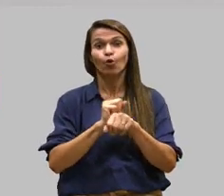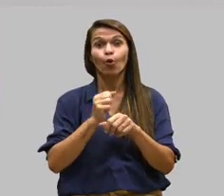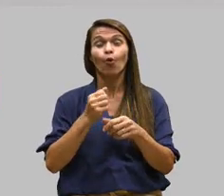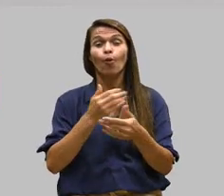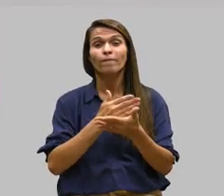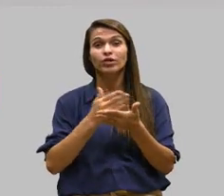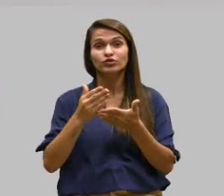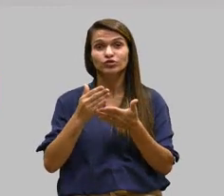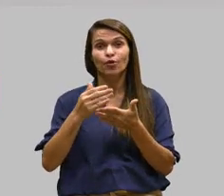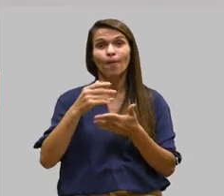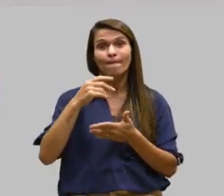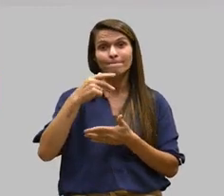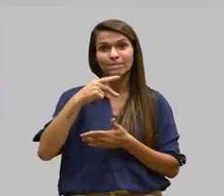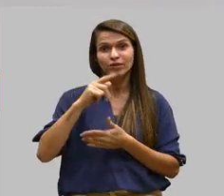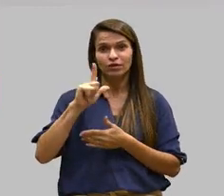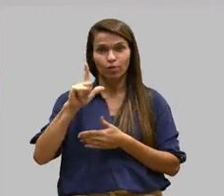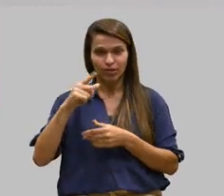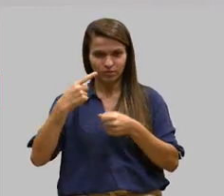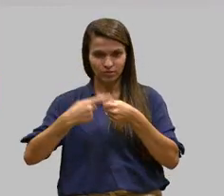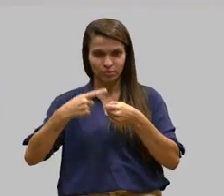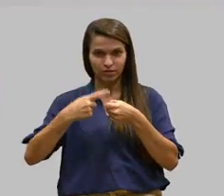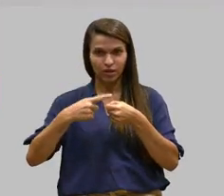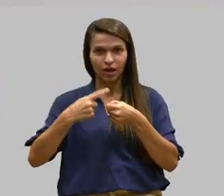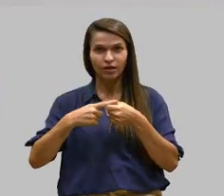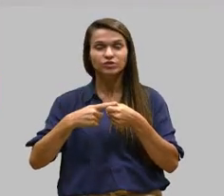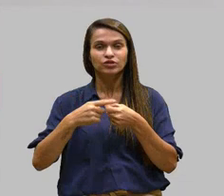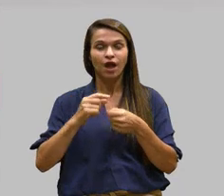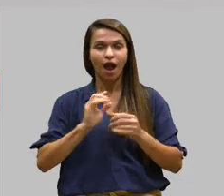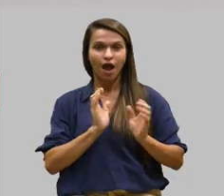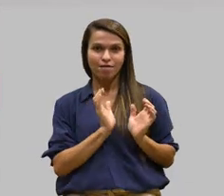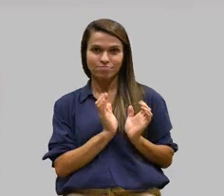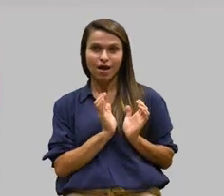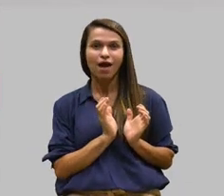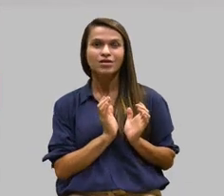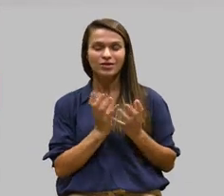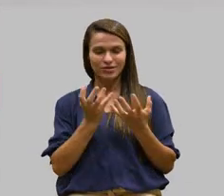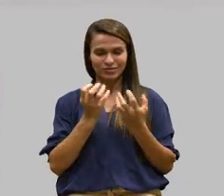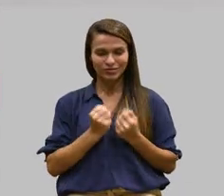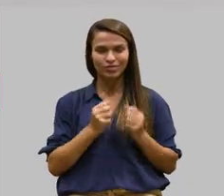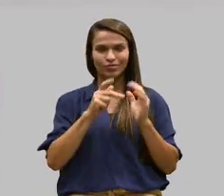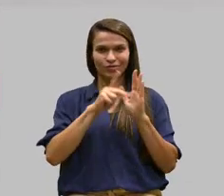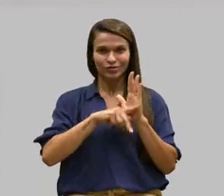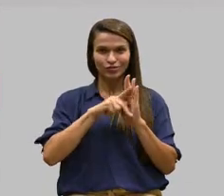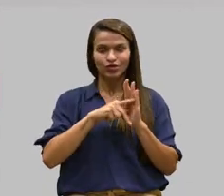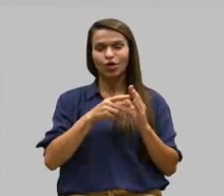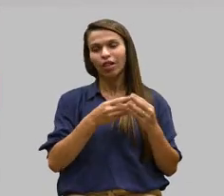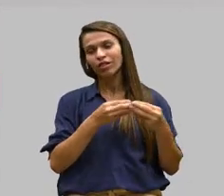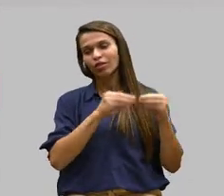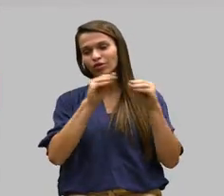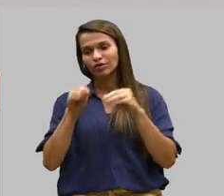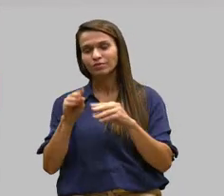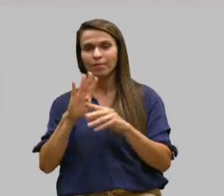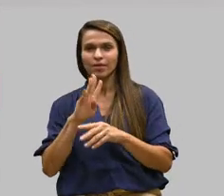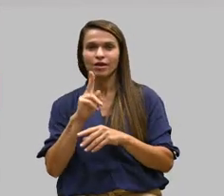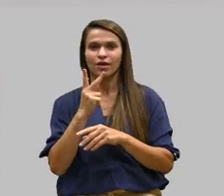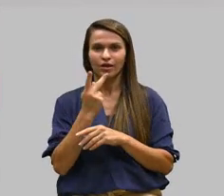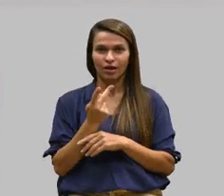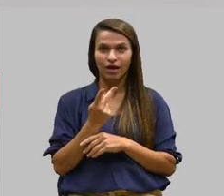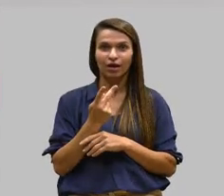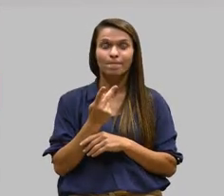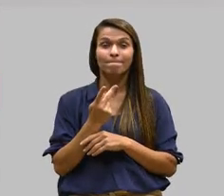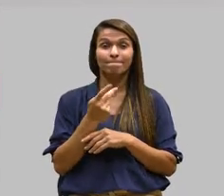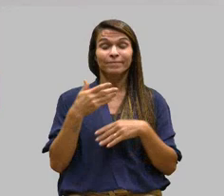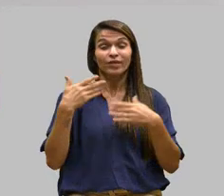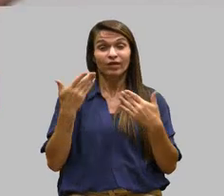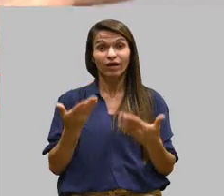APAE foi uma de Pedro Leopoldo foi uma das instituições que abraçou o projeto né a gente trouxe para Belo Horizonte esse projeto né e